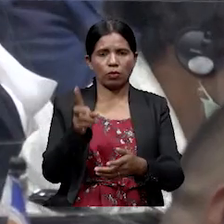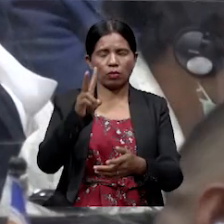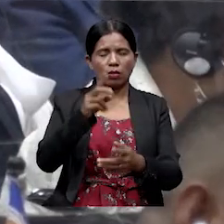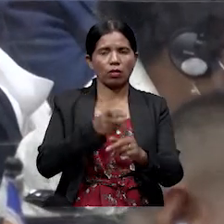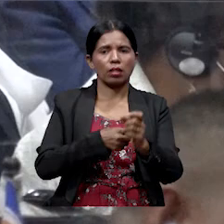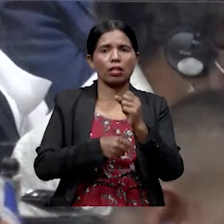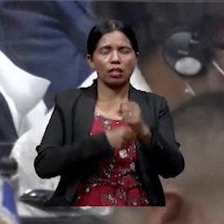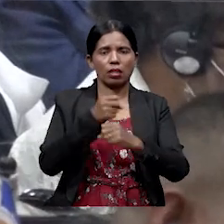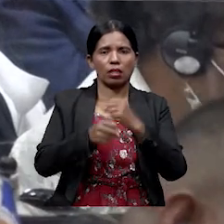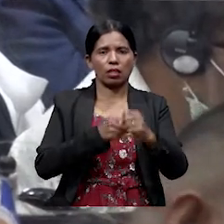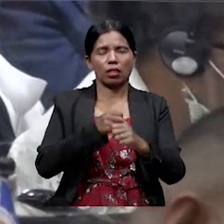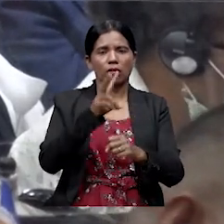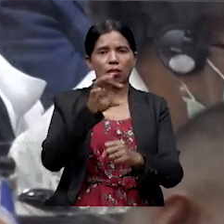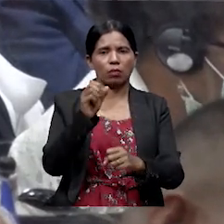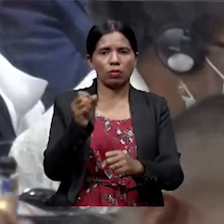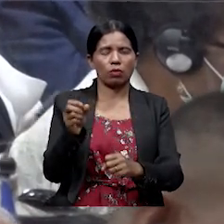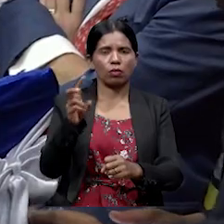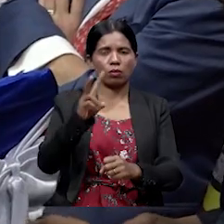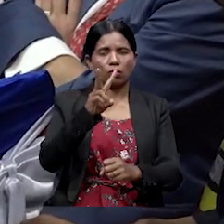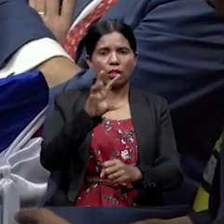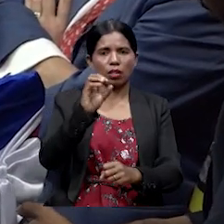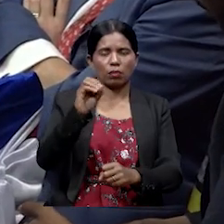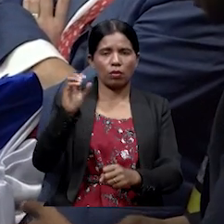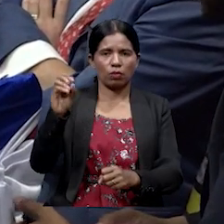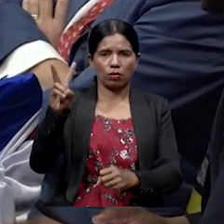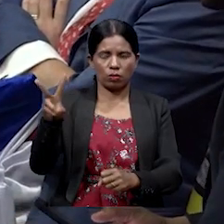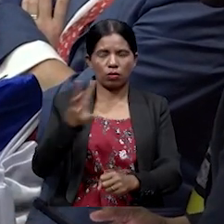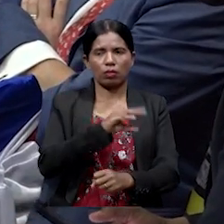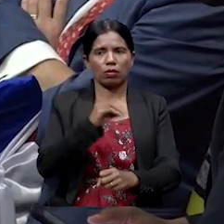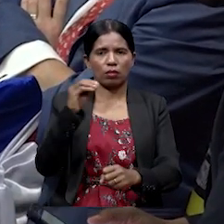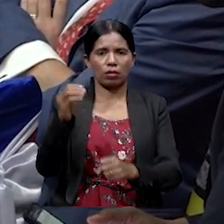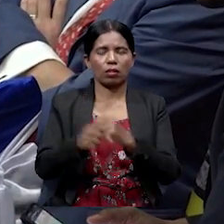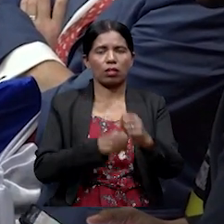Rua Rua, no Tama e Vigor, e Aloron Rua Nulu Fulan Maio,